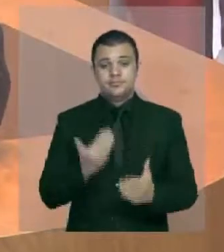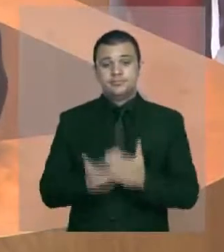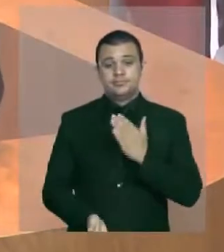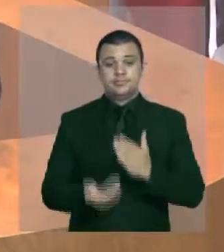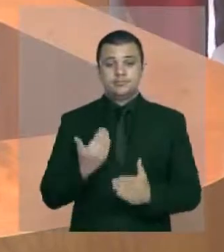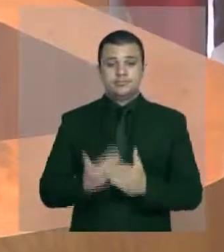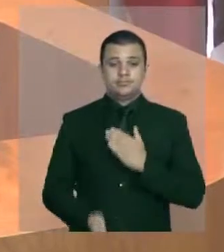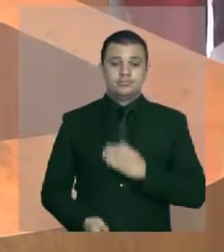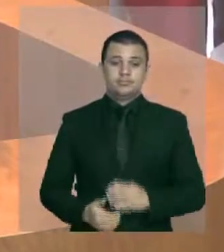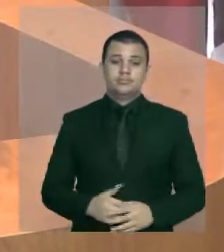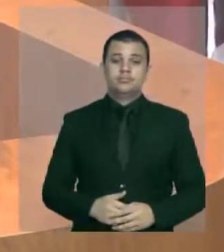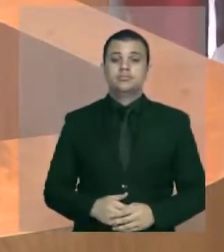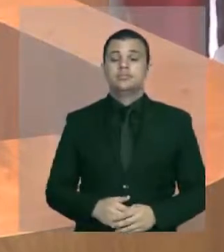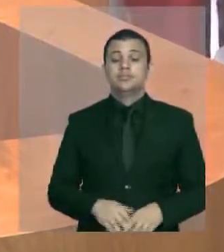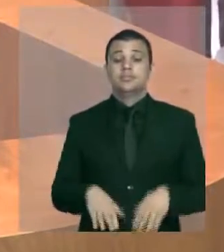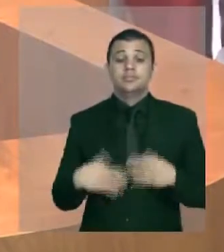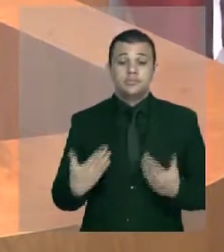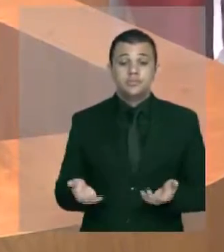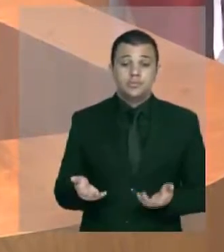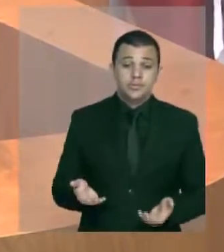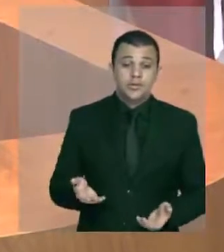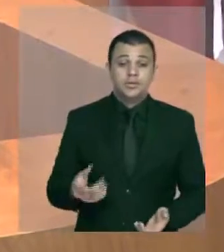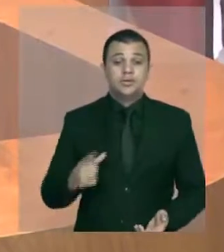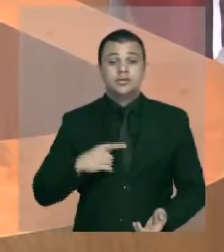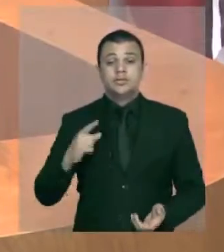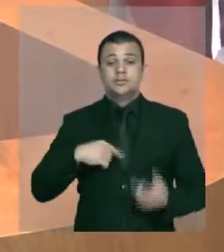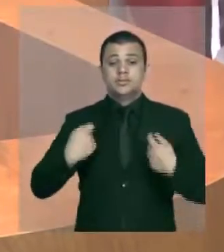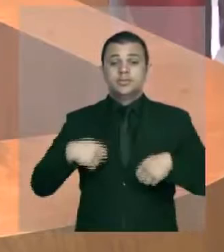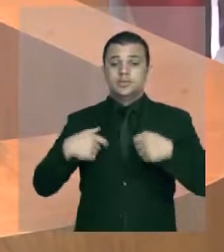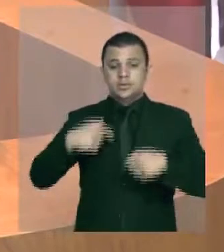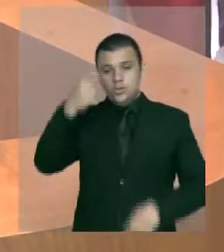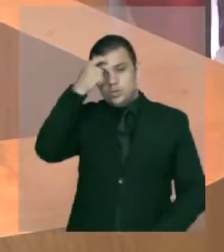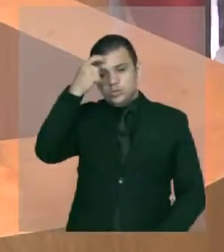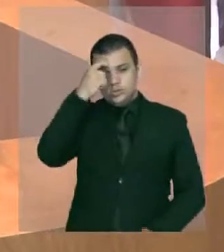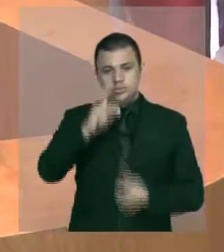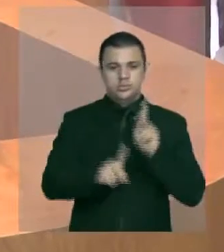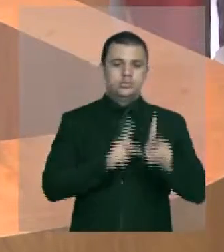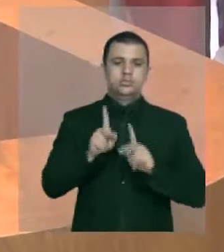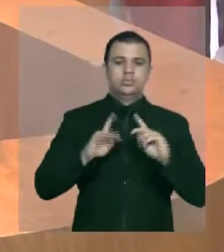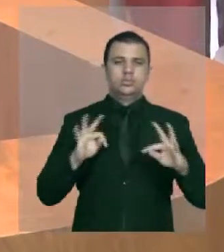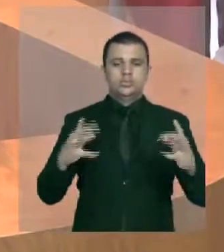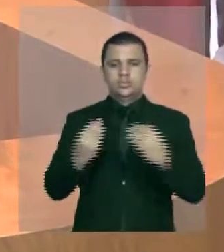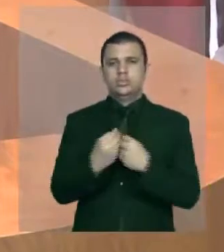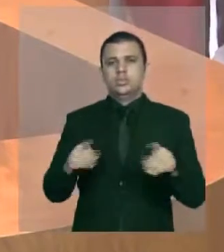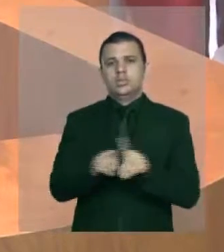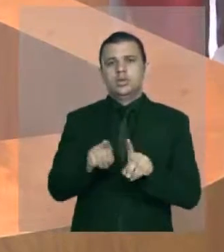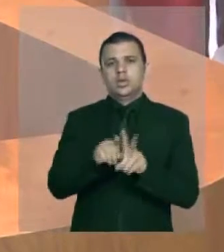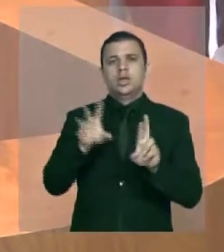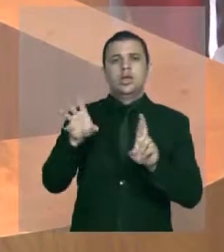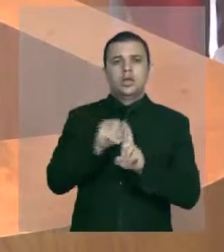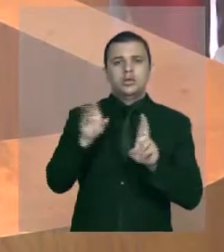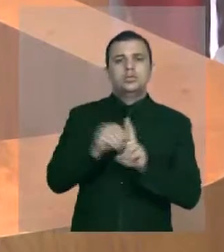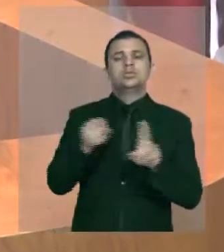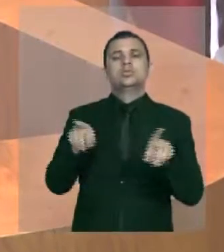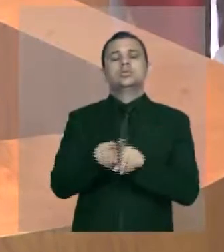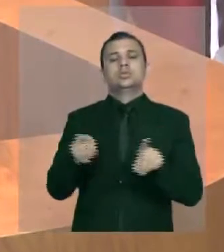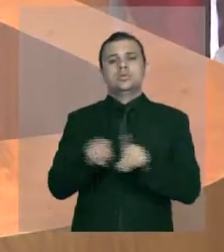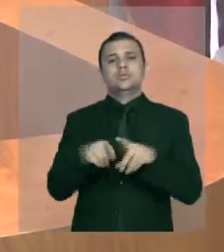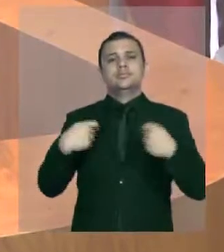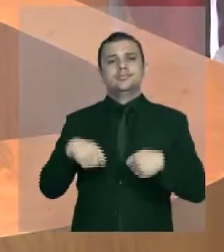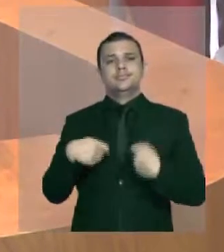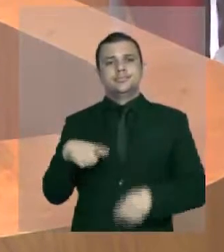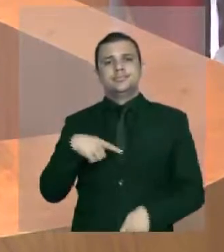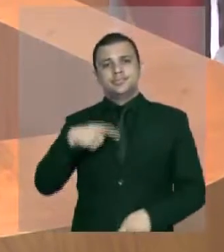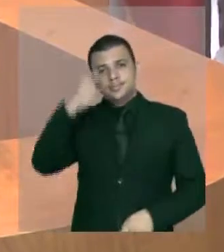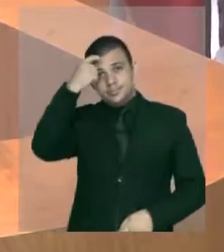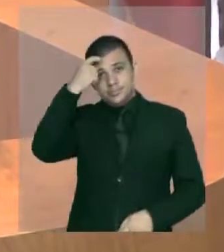outro desvio. Portanto, a conscientização da população, os recursos e a implantação de um novo sistema implantado pelo governo do Estado